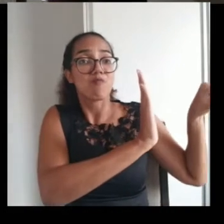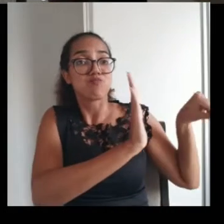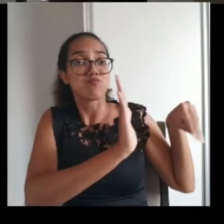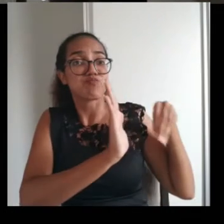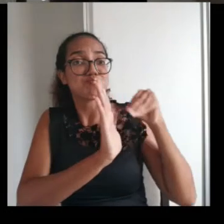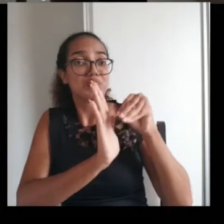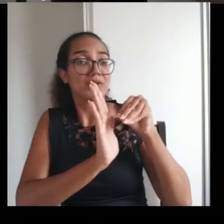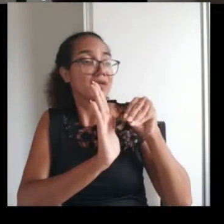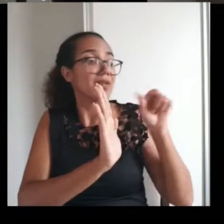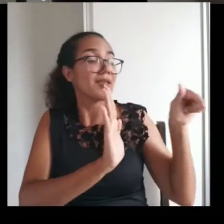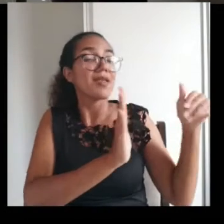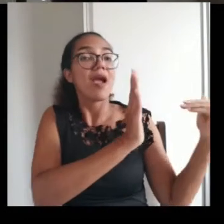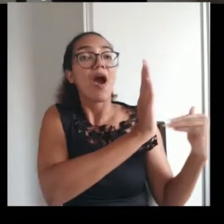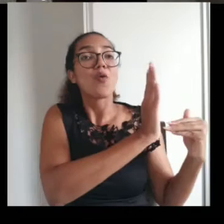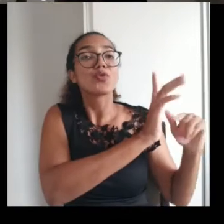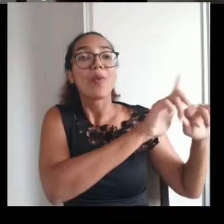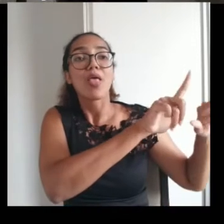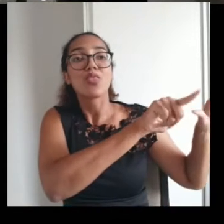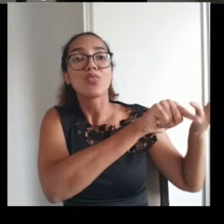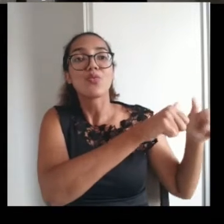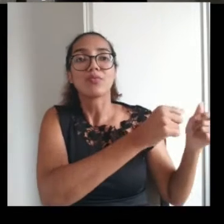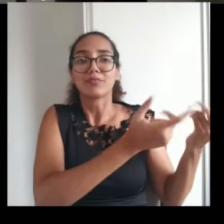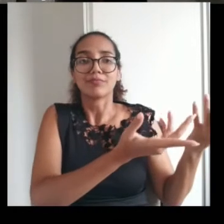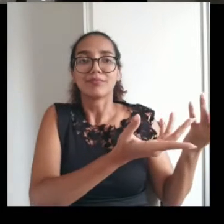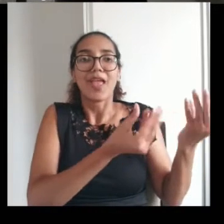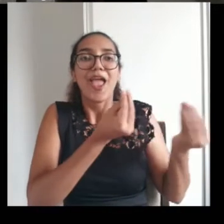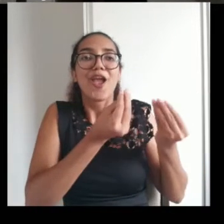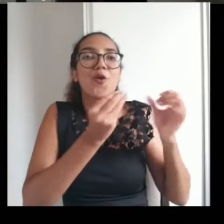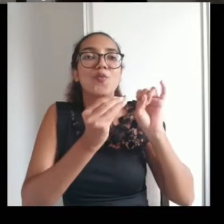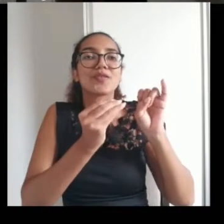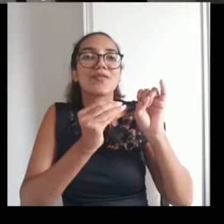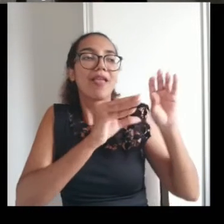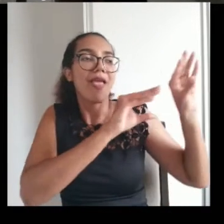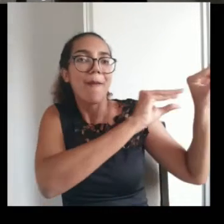deixei nulo. É como se eu transferisse, né? Eu tirasse